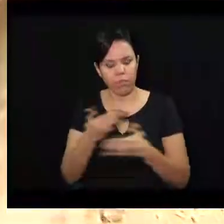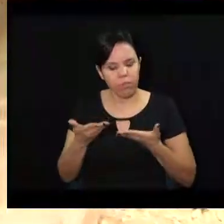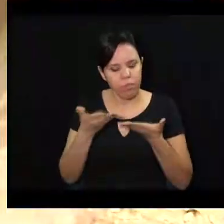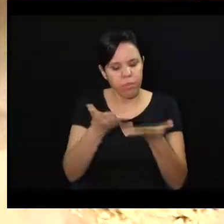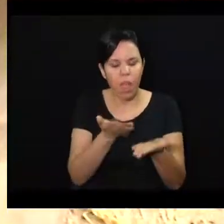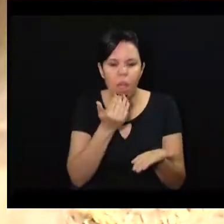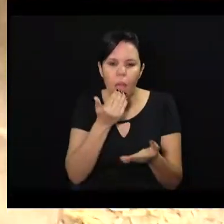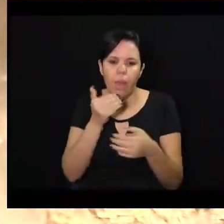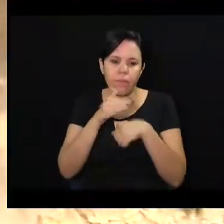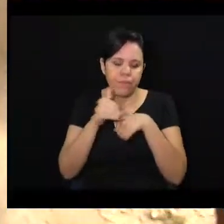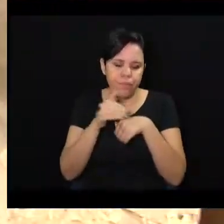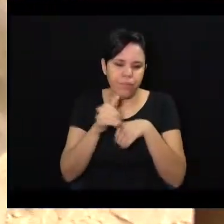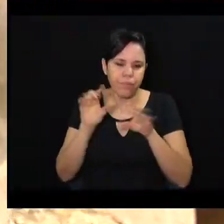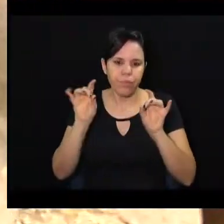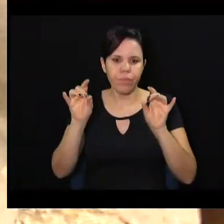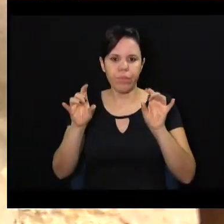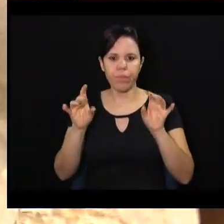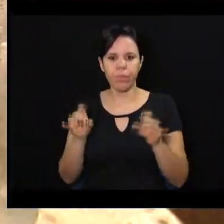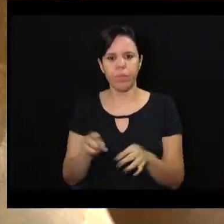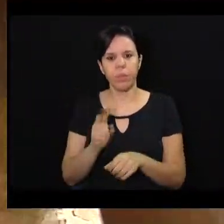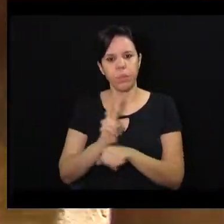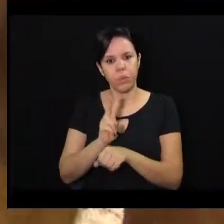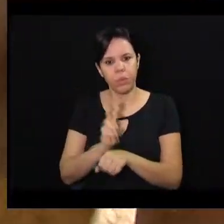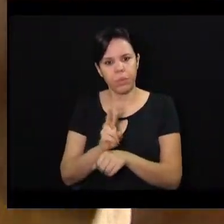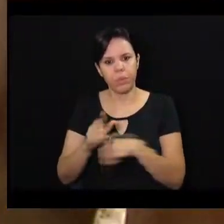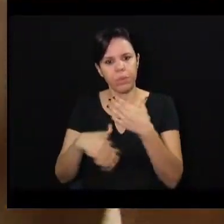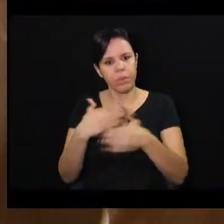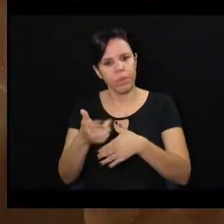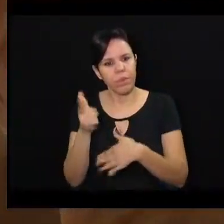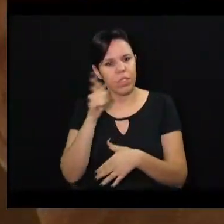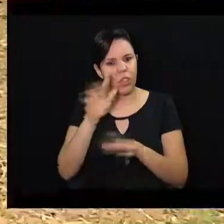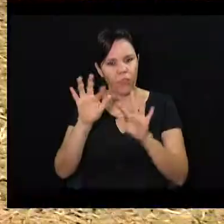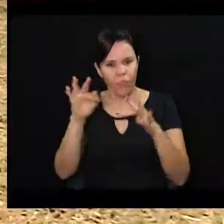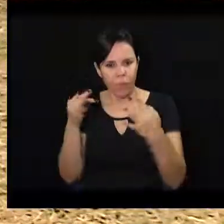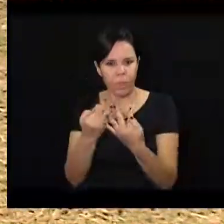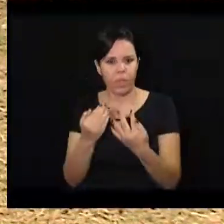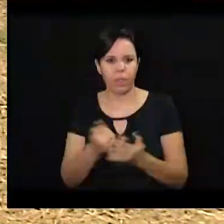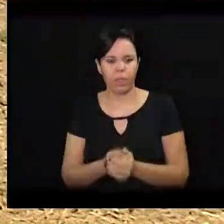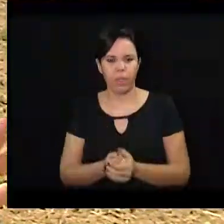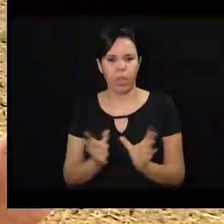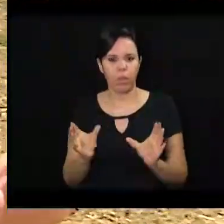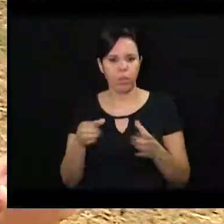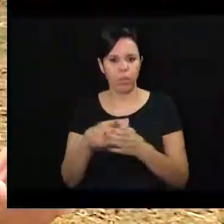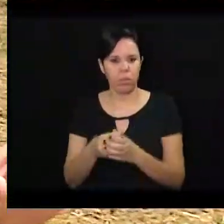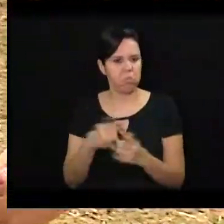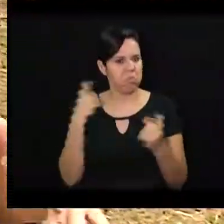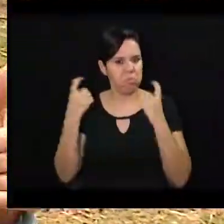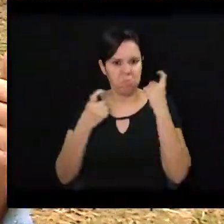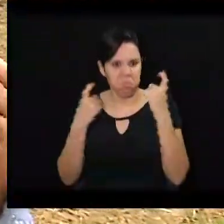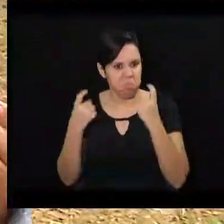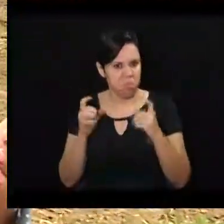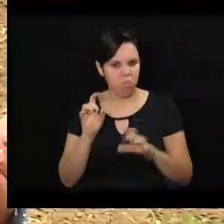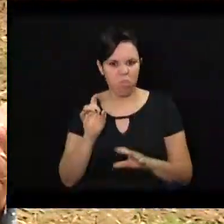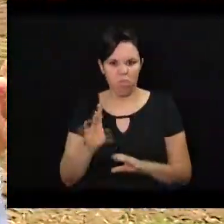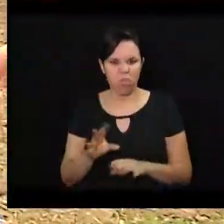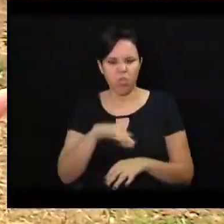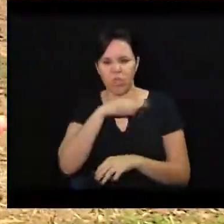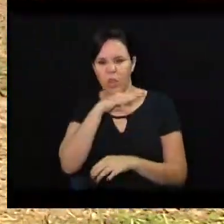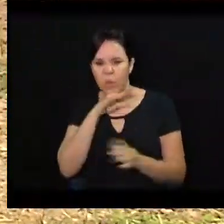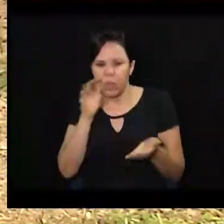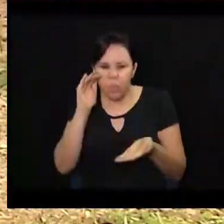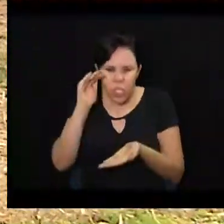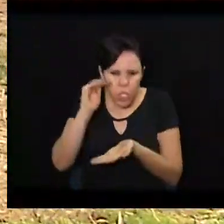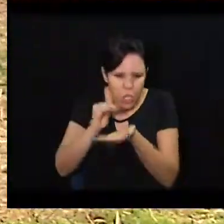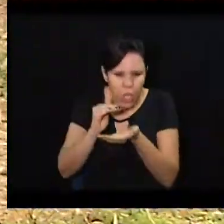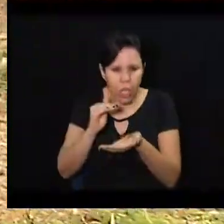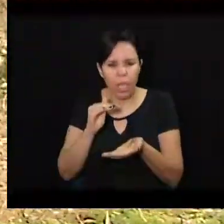e cuidados especiais para quem sabe em breve conquistarem uma família. O Conselho não se preocupa apenas com animais pequenos, como cães